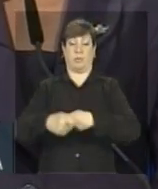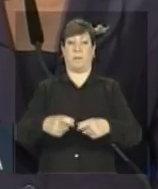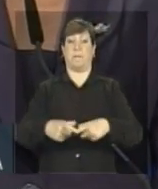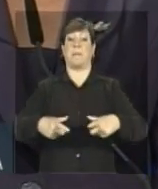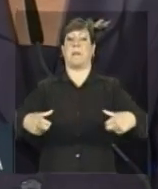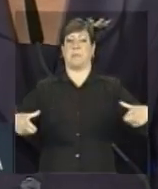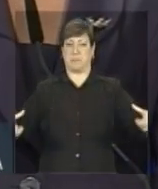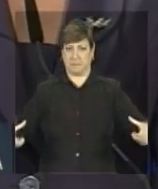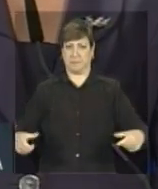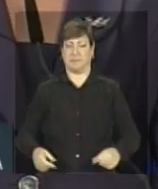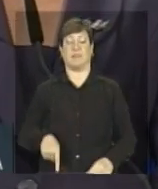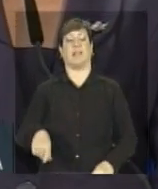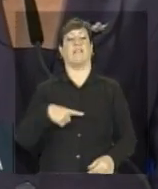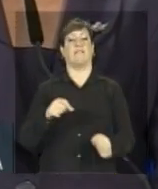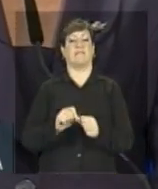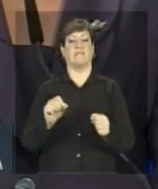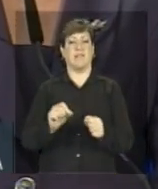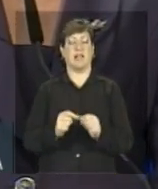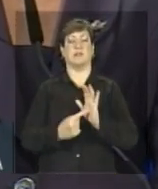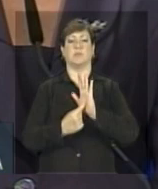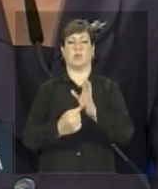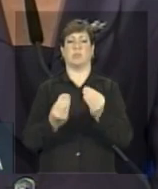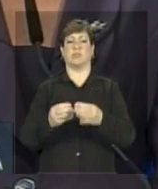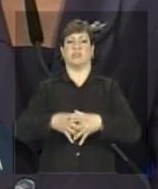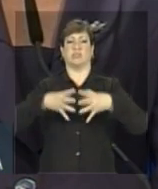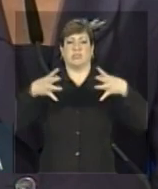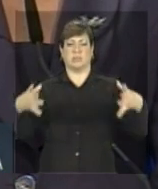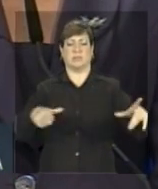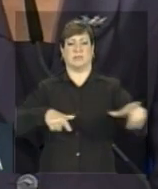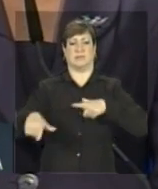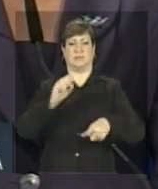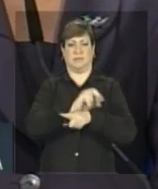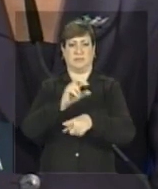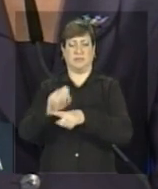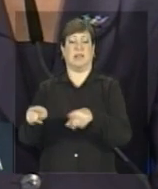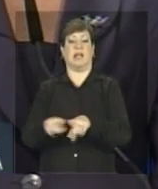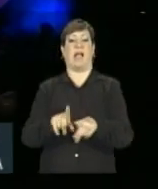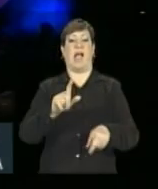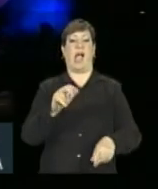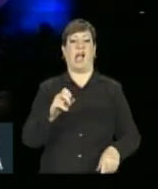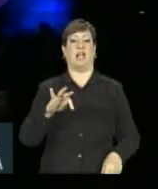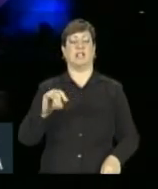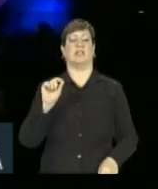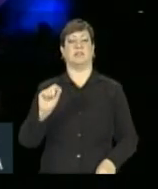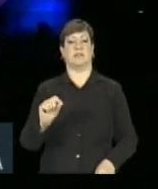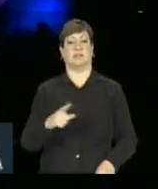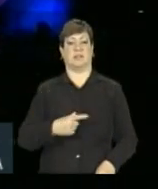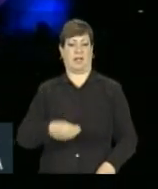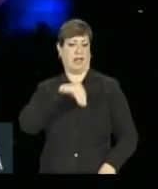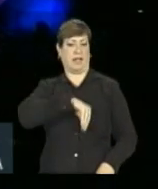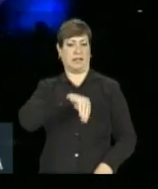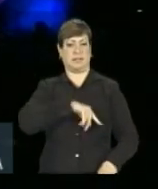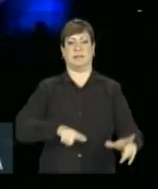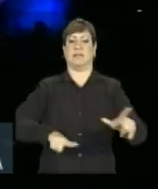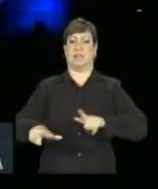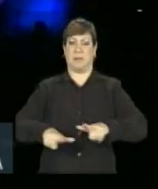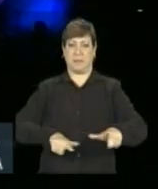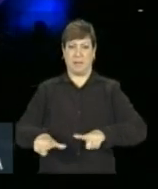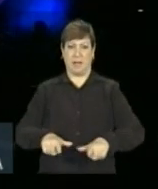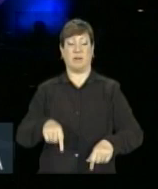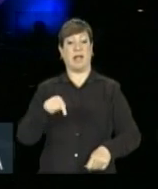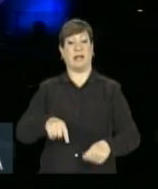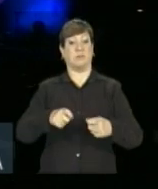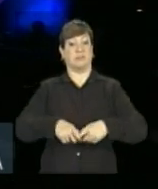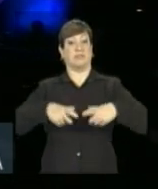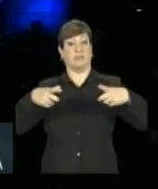crescimento, que gera expressivo volume de emprego e garante ampliação da renda do trabalho.